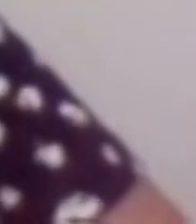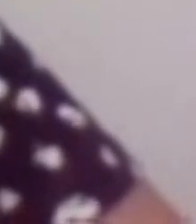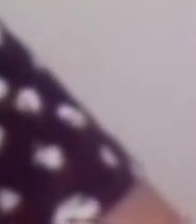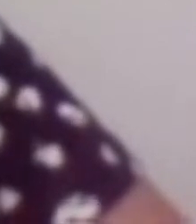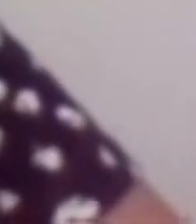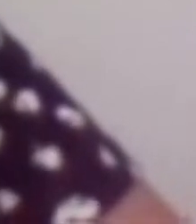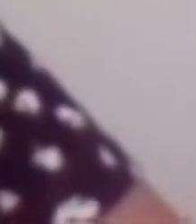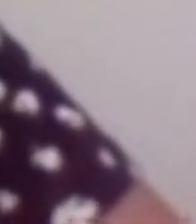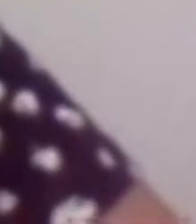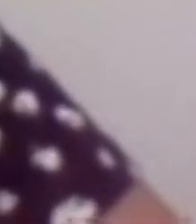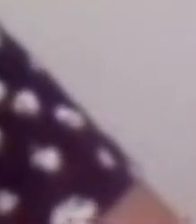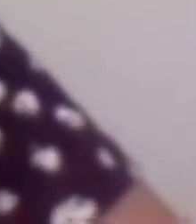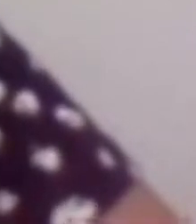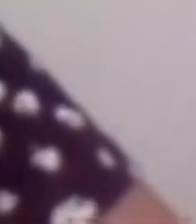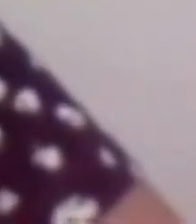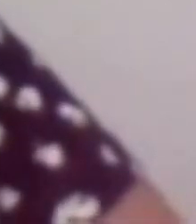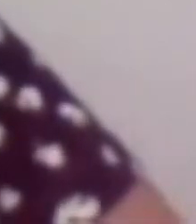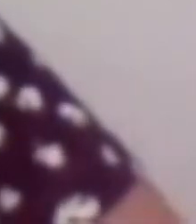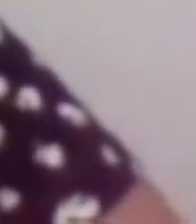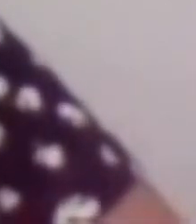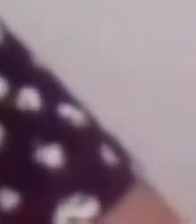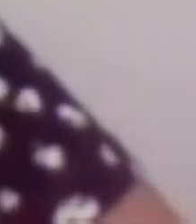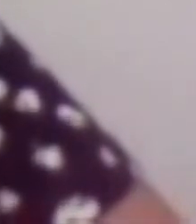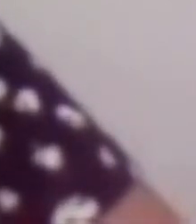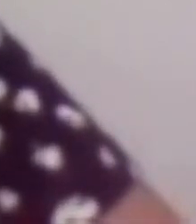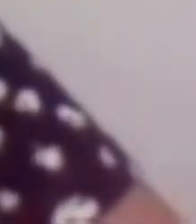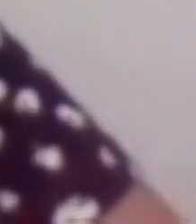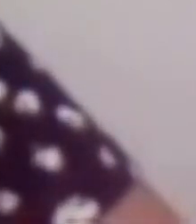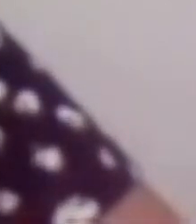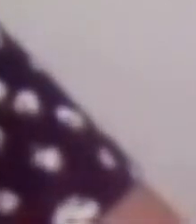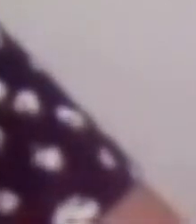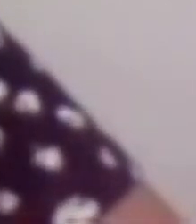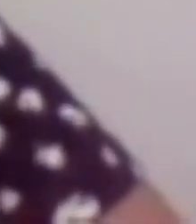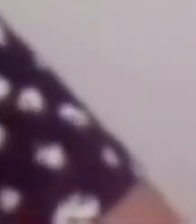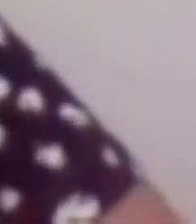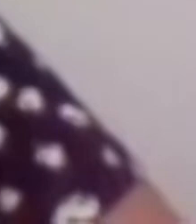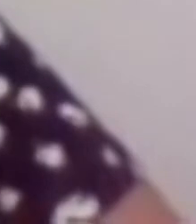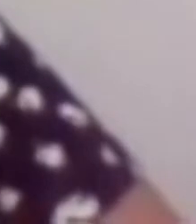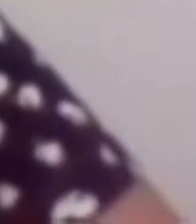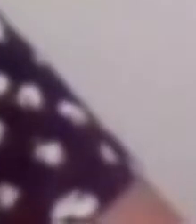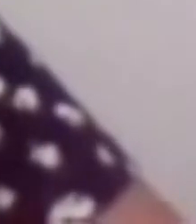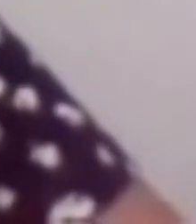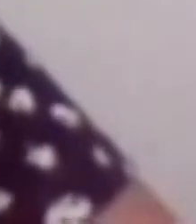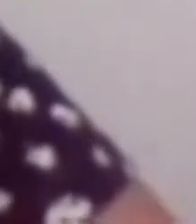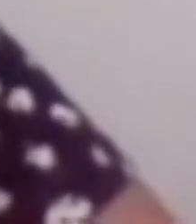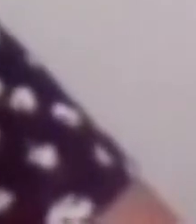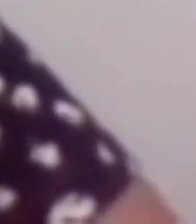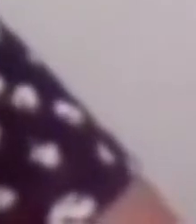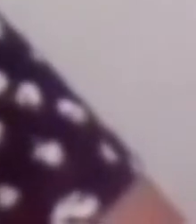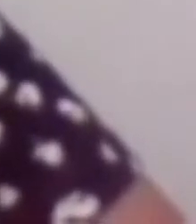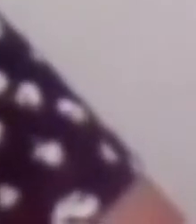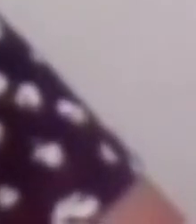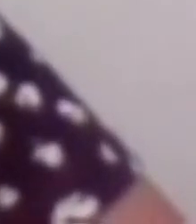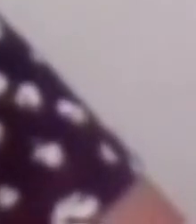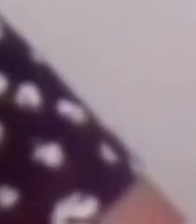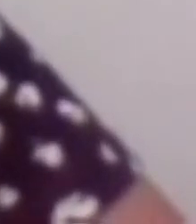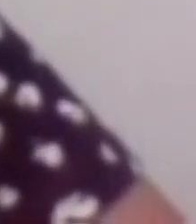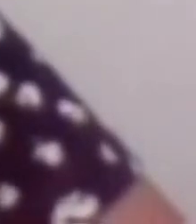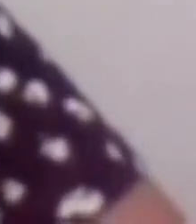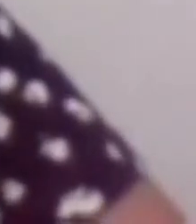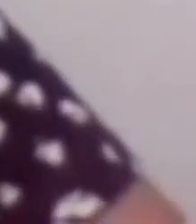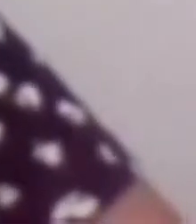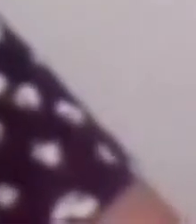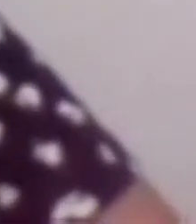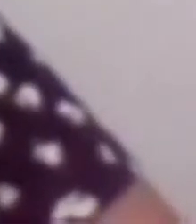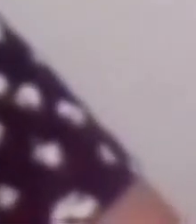considero importante, eu entendo que toda a categoria também, e assim também representado aqui pela PAC,